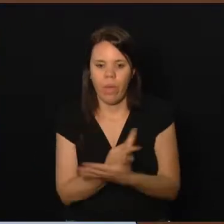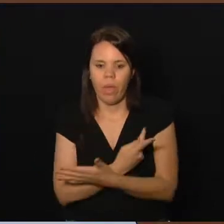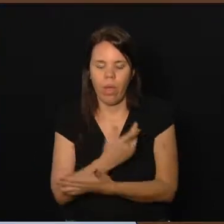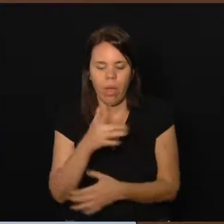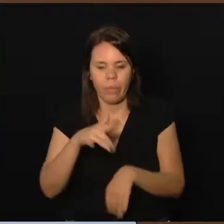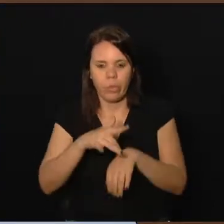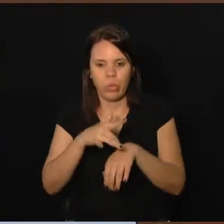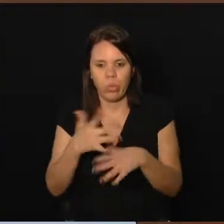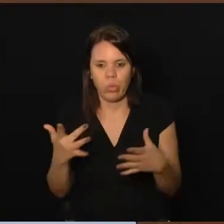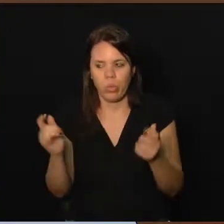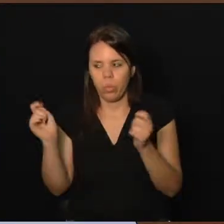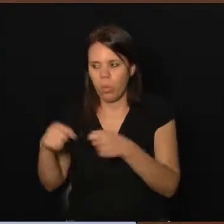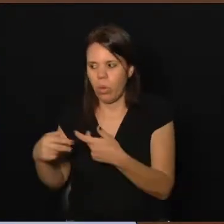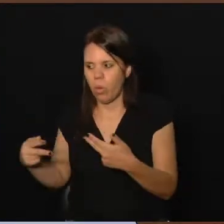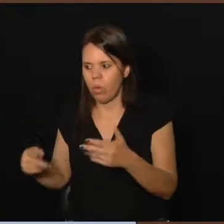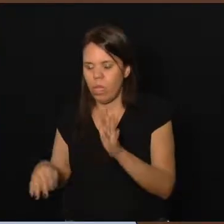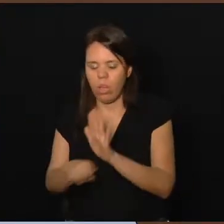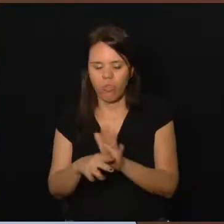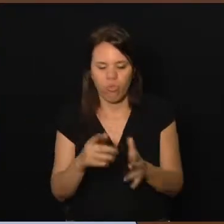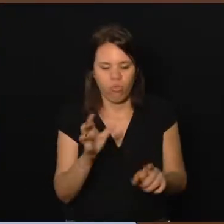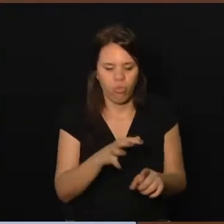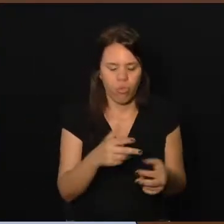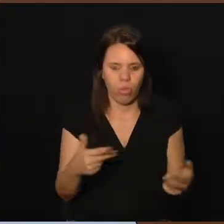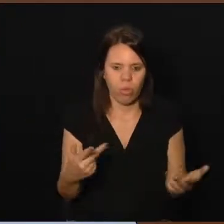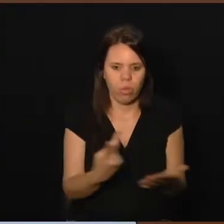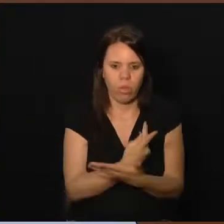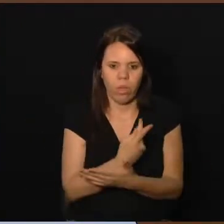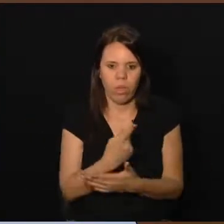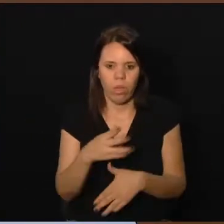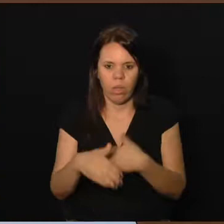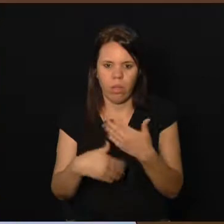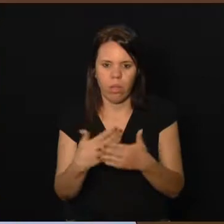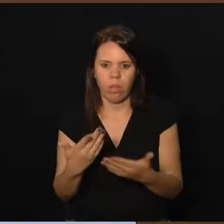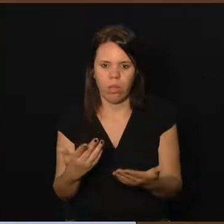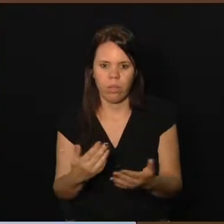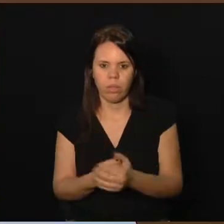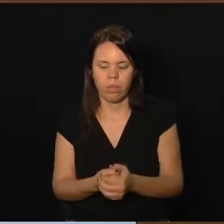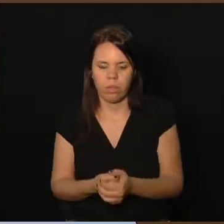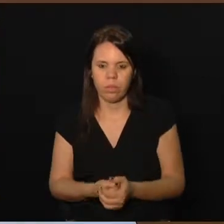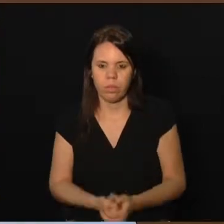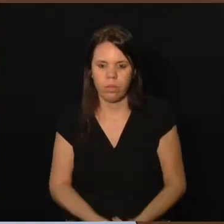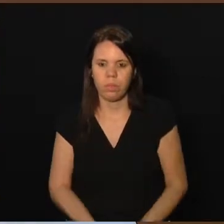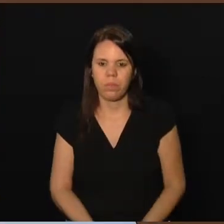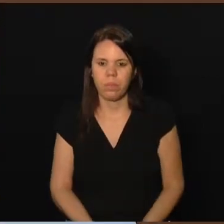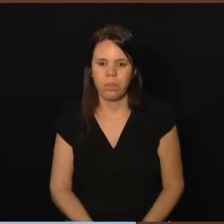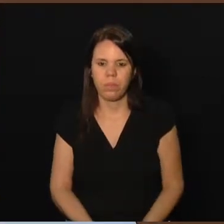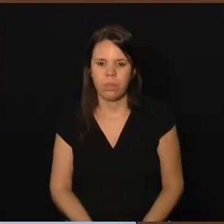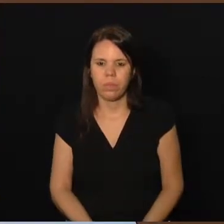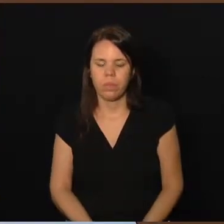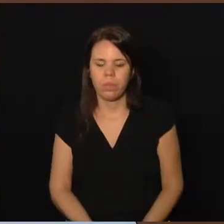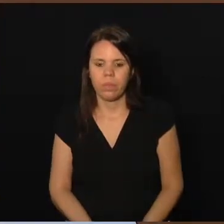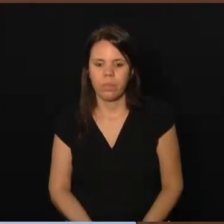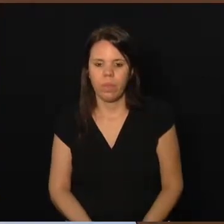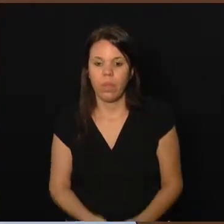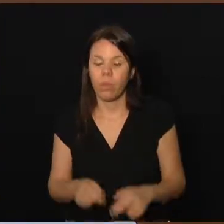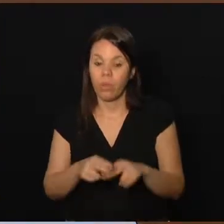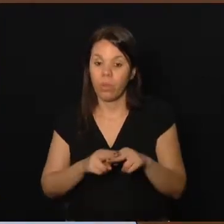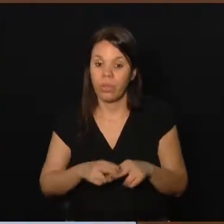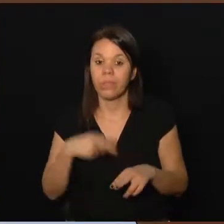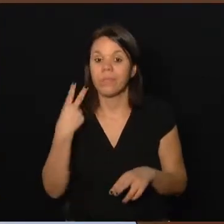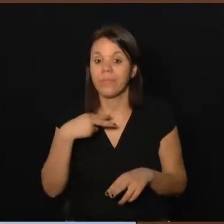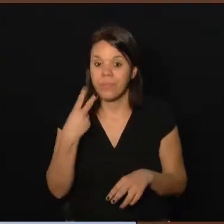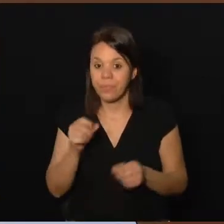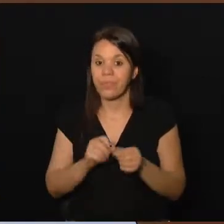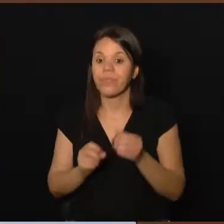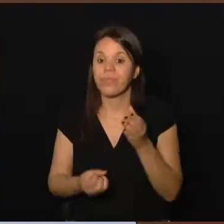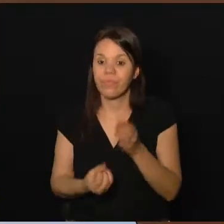Mas uma coisa vai potencializando a outra, né? E aí vira briga de torcida, não é? Então, por isso que o vereador ele tem que legislar